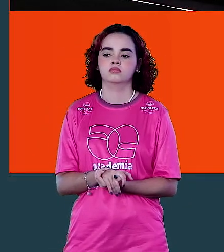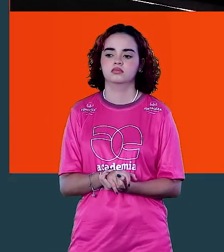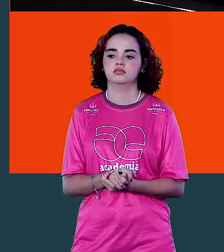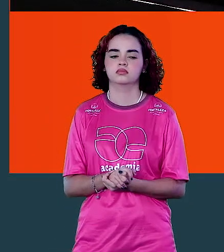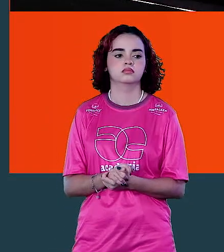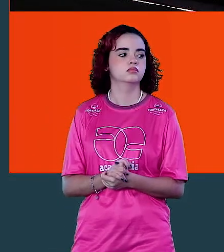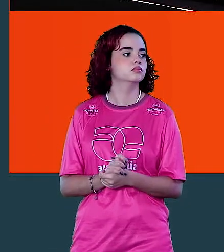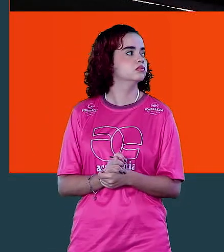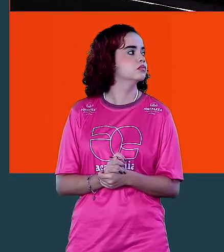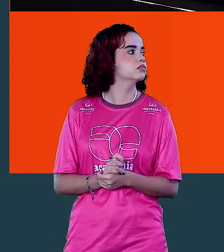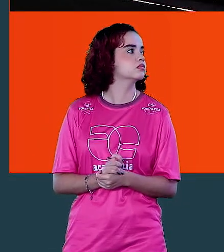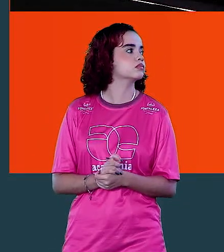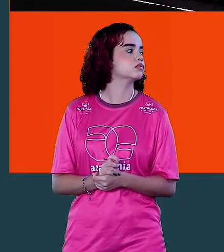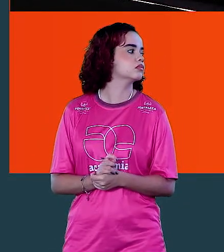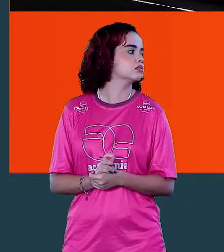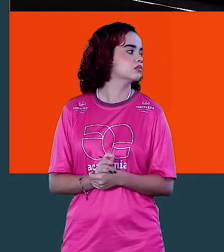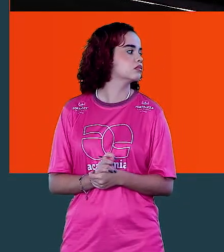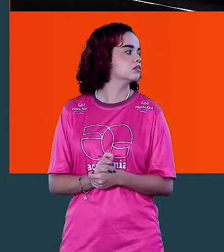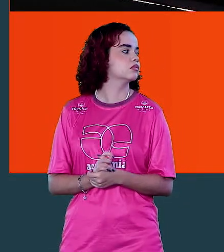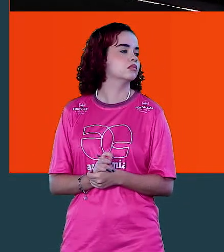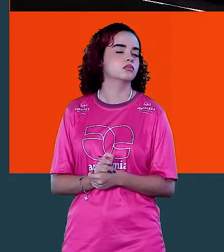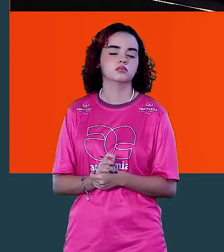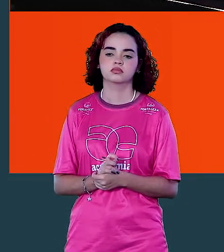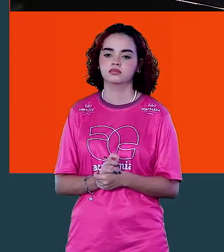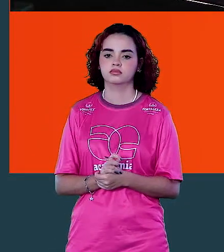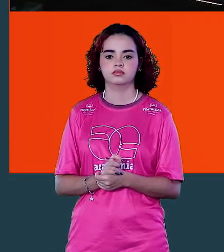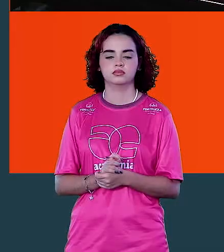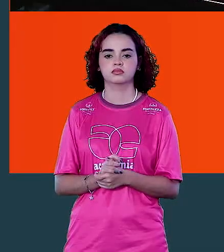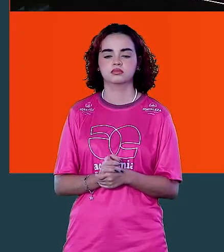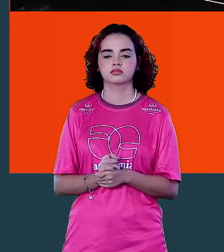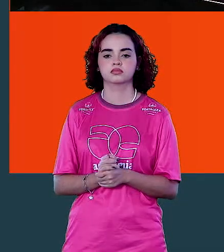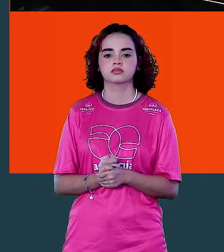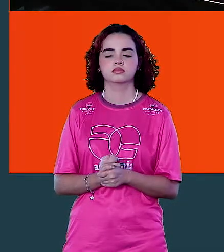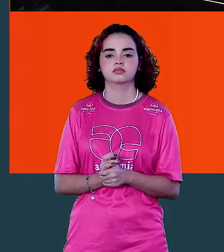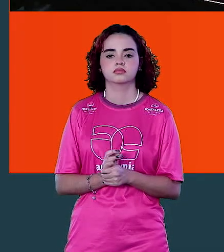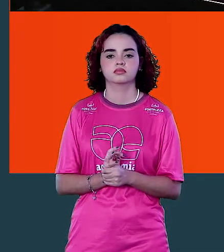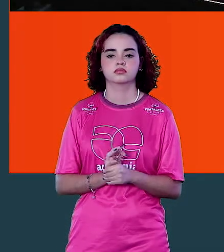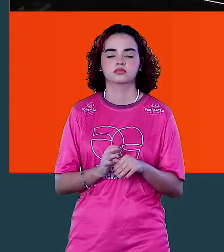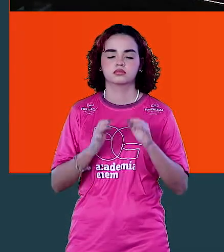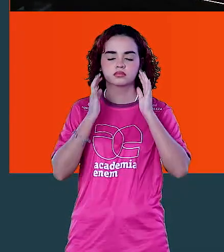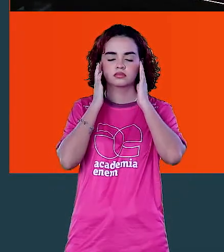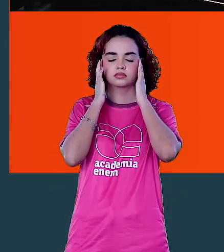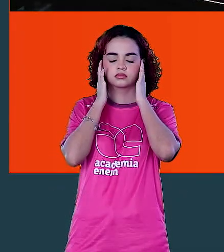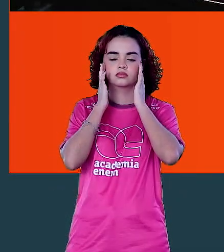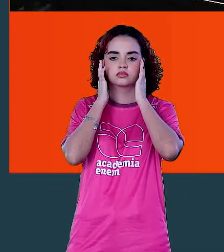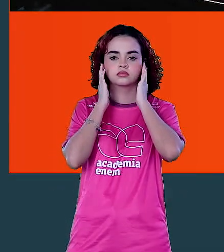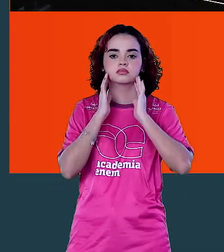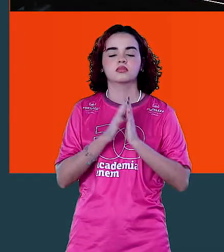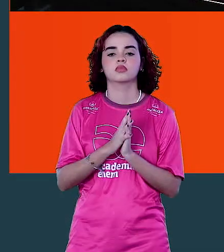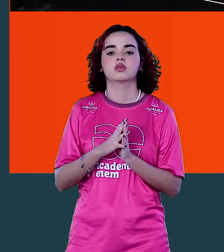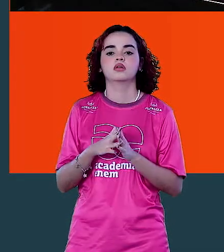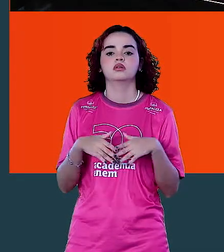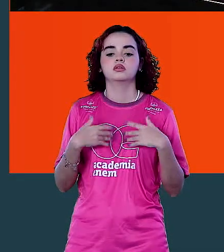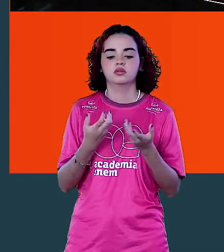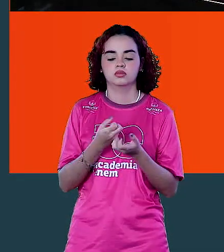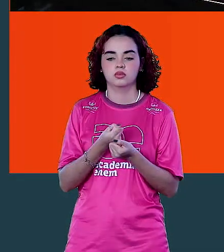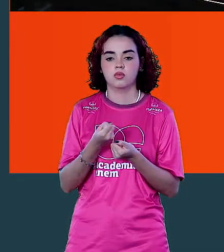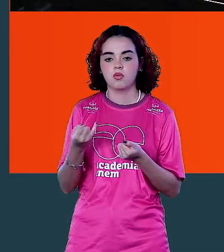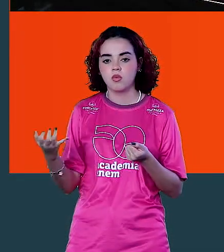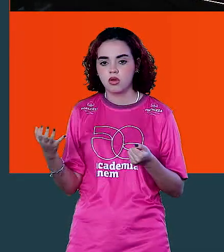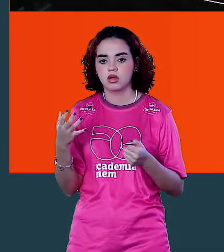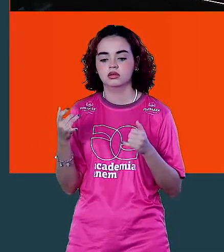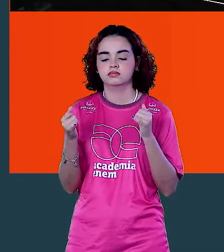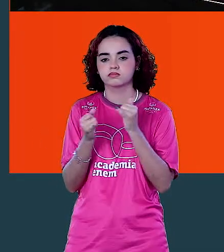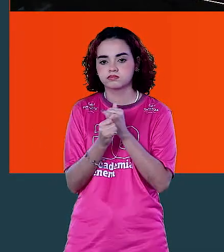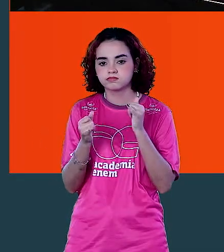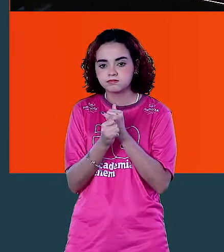Parar onde a gente estava aqui, perfeito. Então, quanto mais polaridade a gente tem, mais as